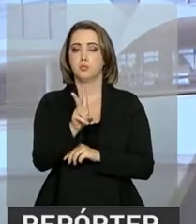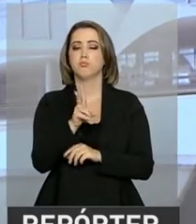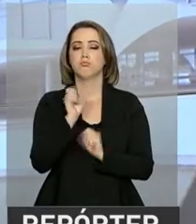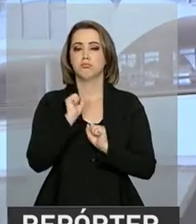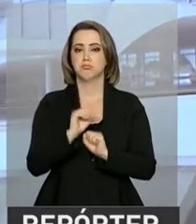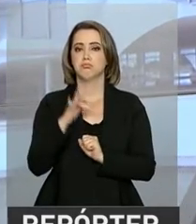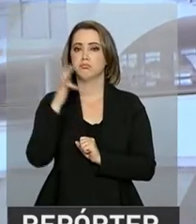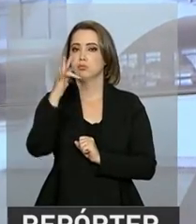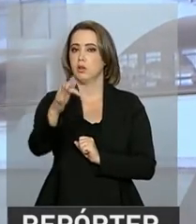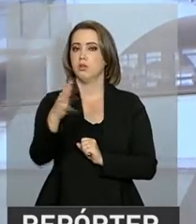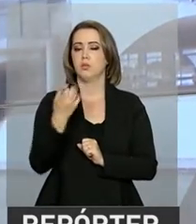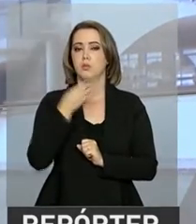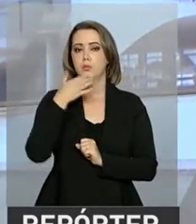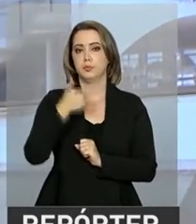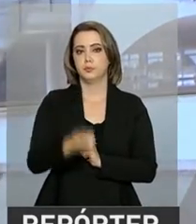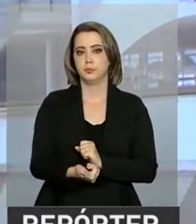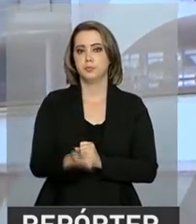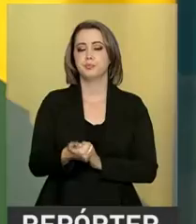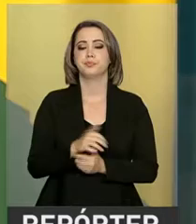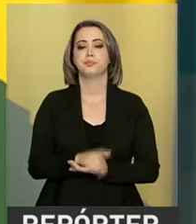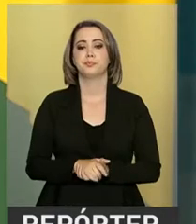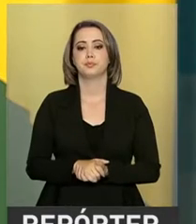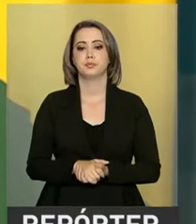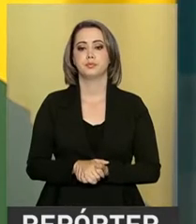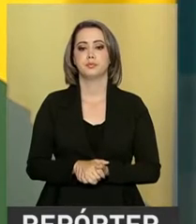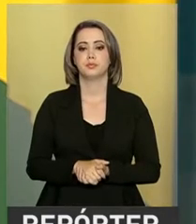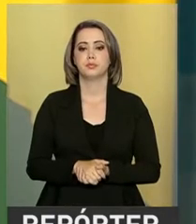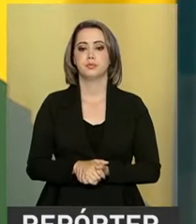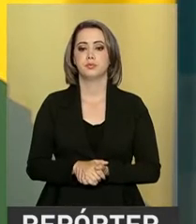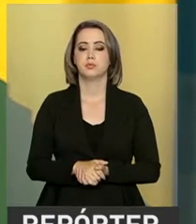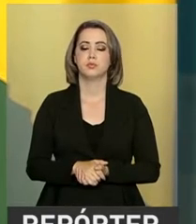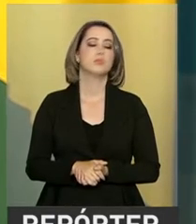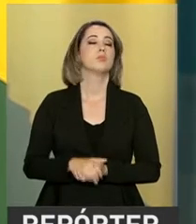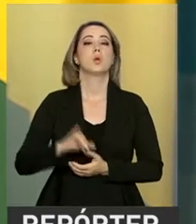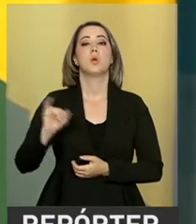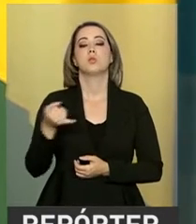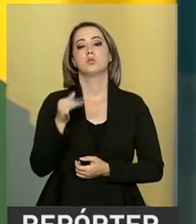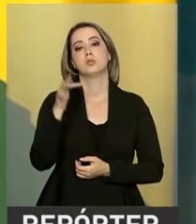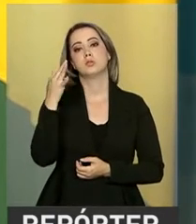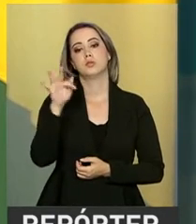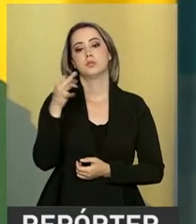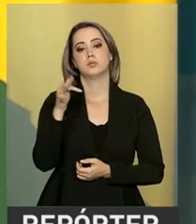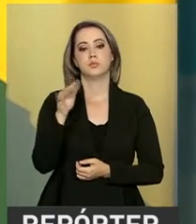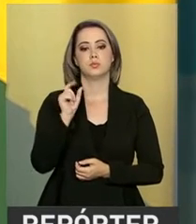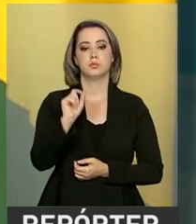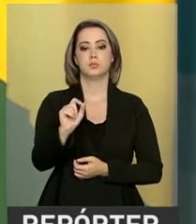otimista em relação ao futuro no mês de janeiro fevereiro